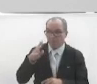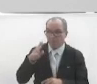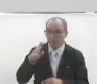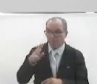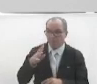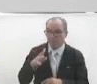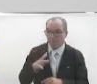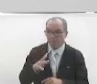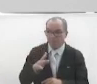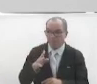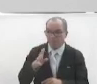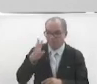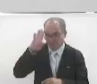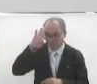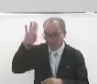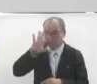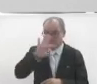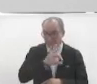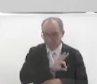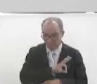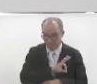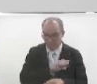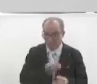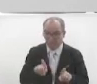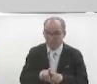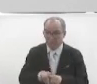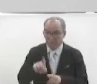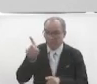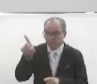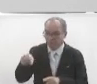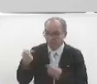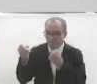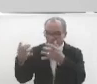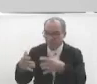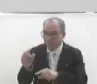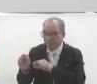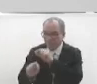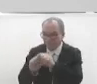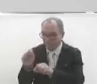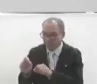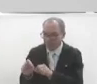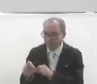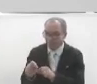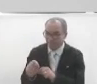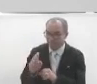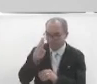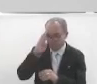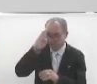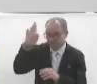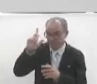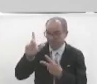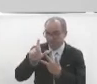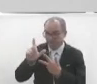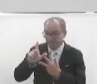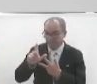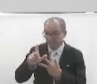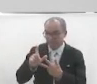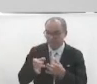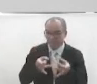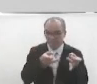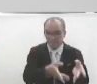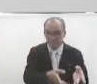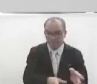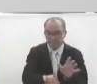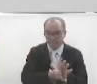eu vou acertando o vereador guinâncio essa daqui trata-se de autoria do Poder Executivo Municipal dispõe sobre